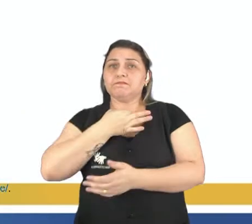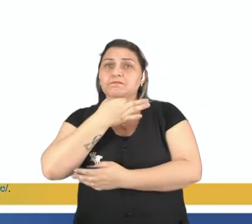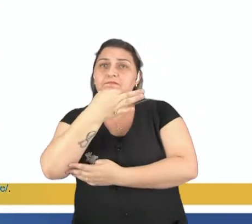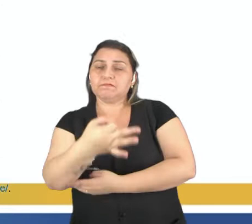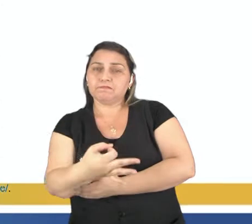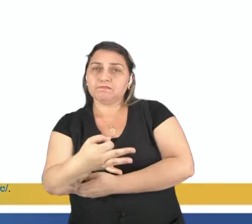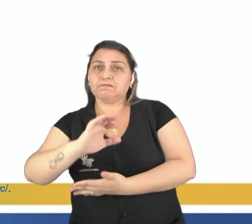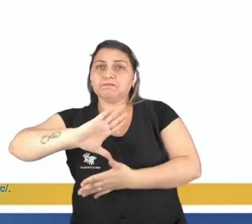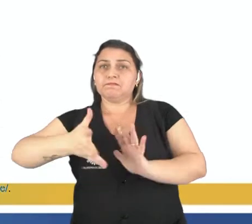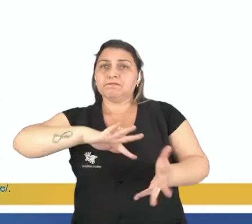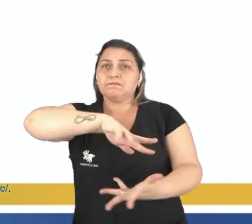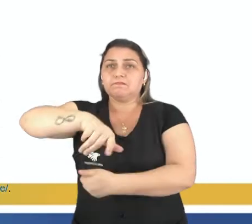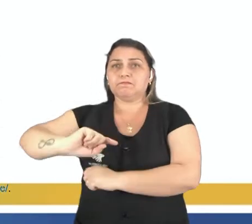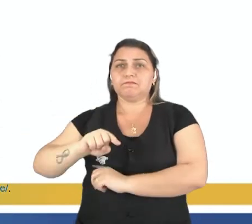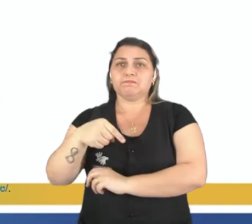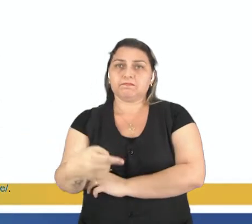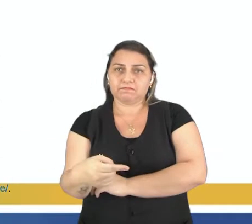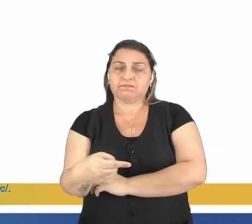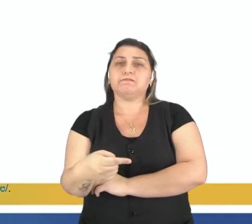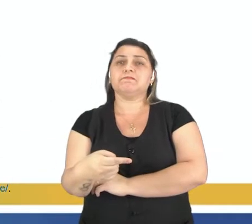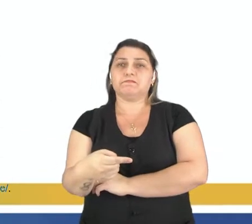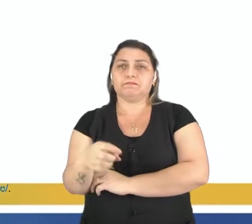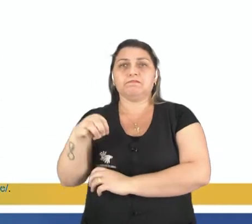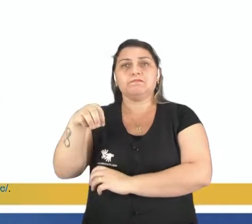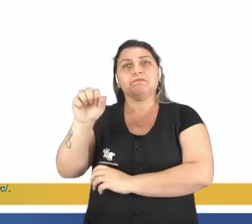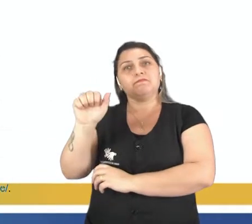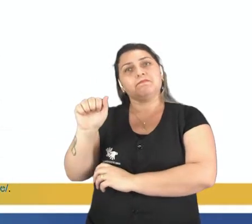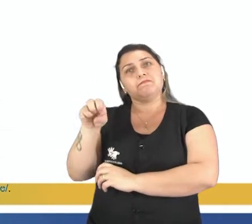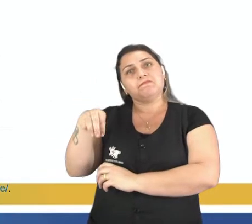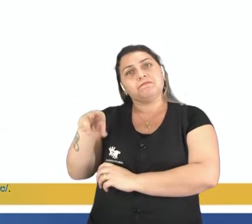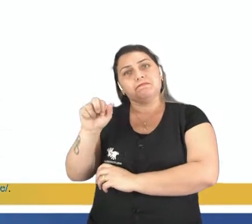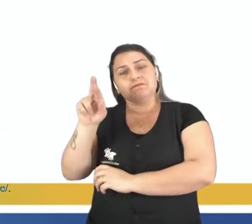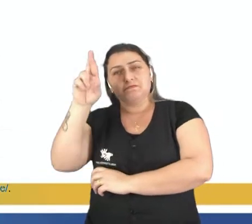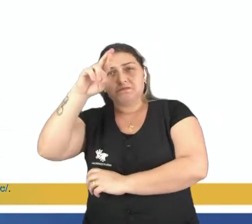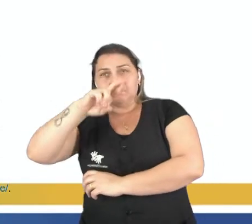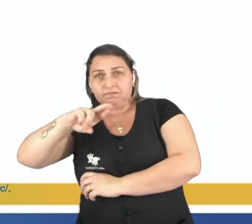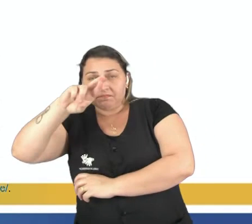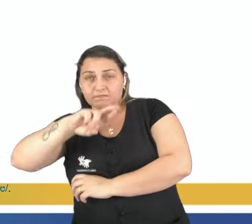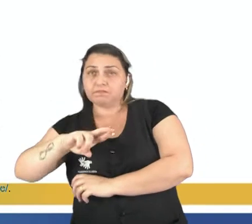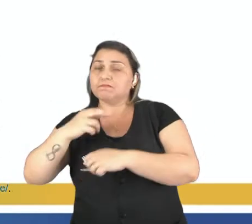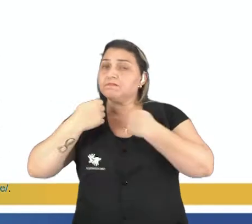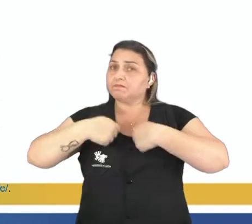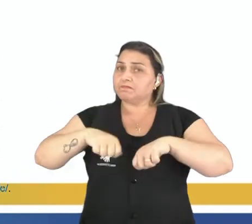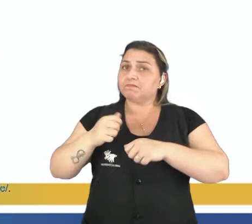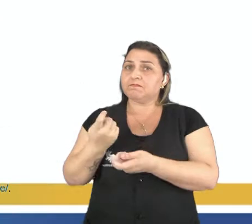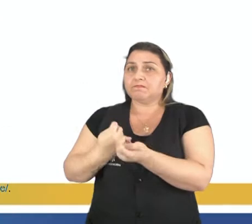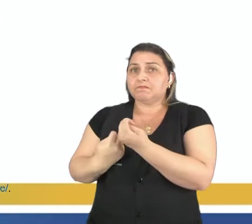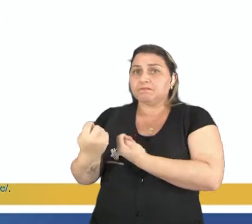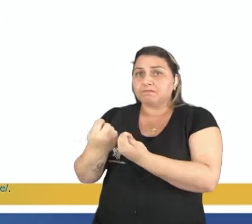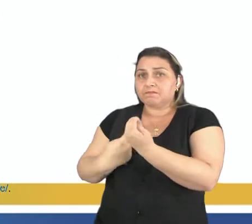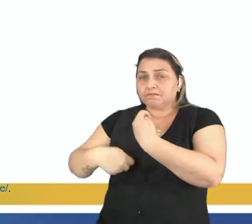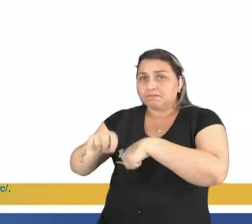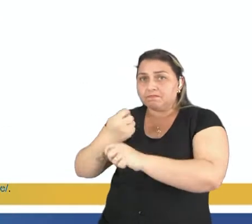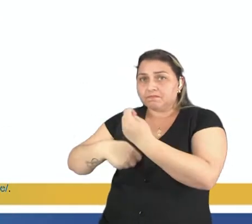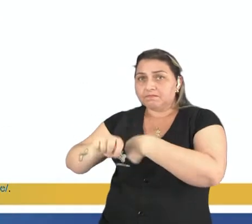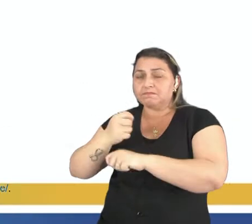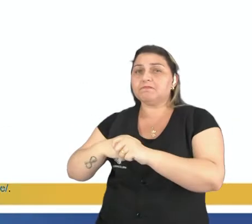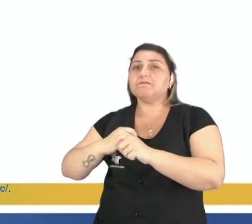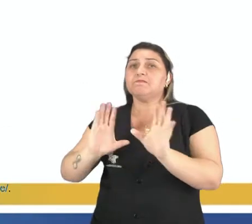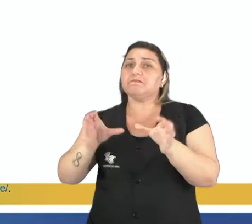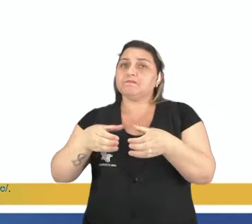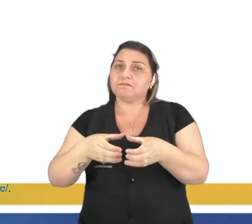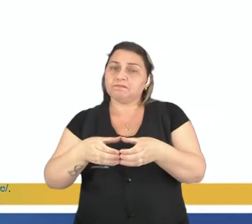vista epidemiológico e Amaury José Rezende analisa a necessidade econômico-financeira dos